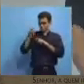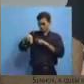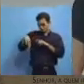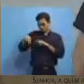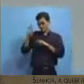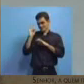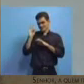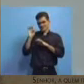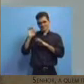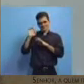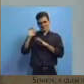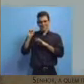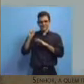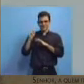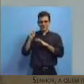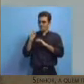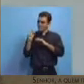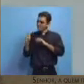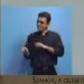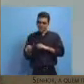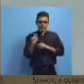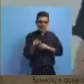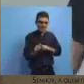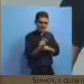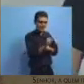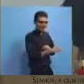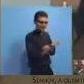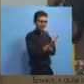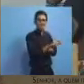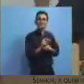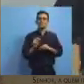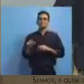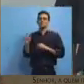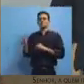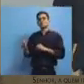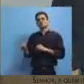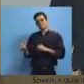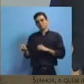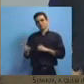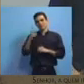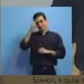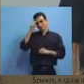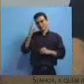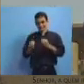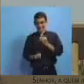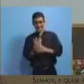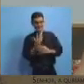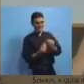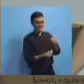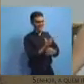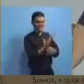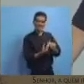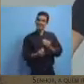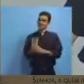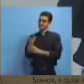a coisa fácil plantar mandioca é mas ela é meu serviço também arrancar mandioca E ai